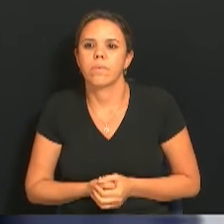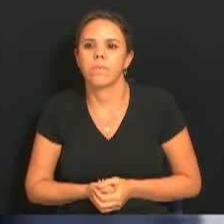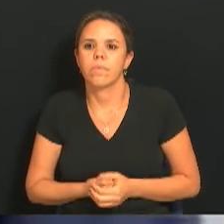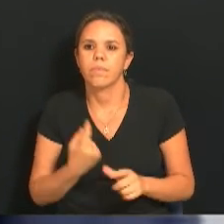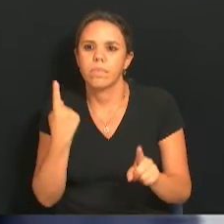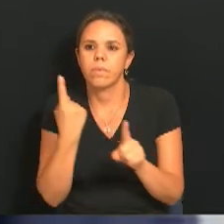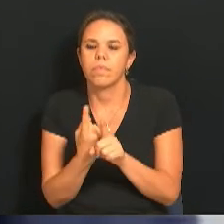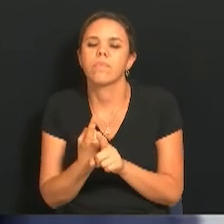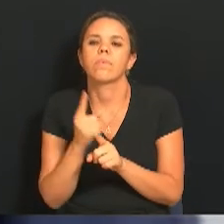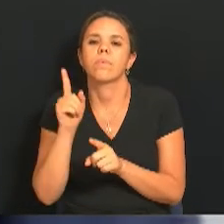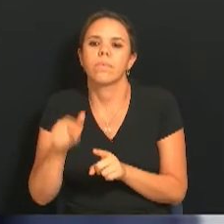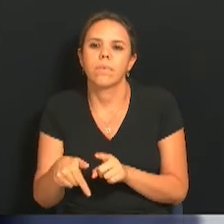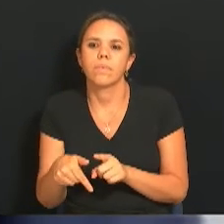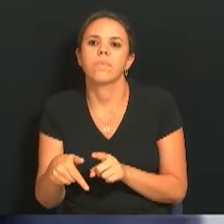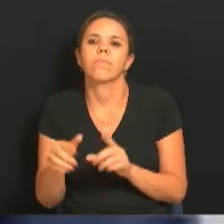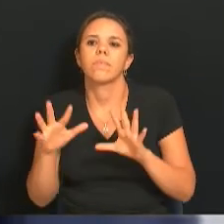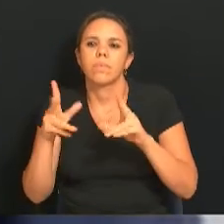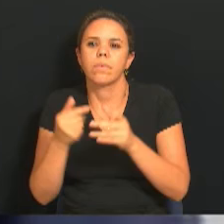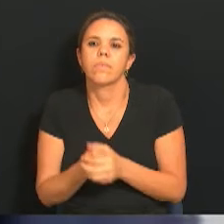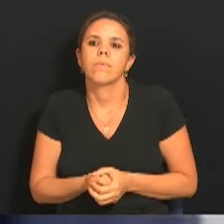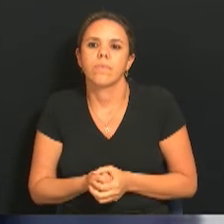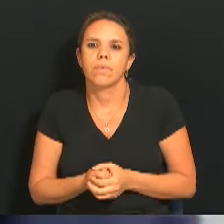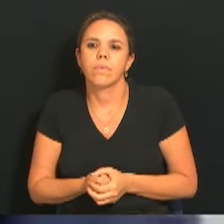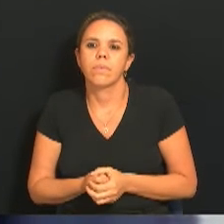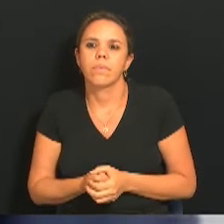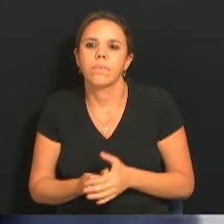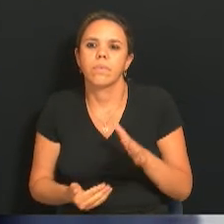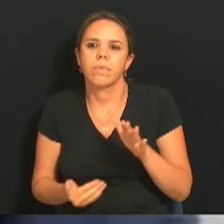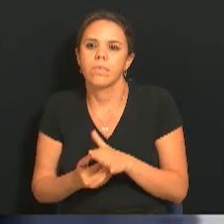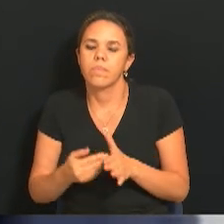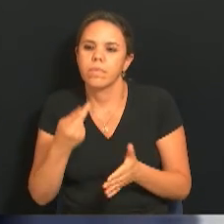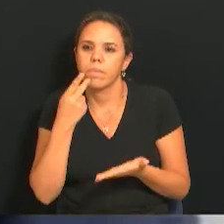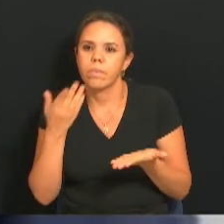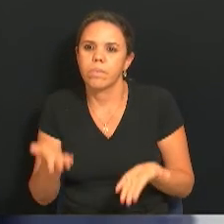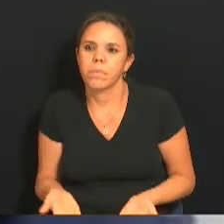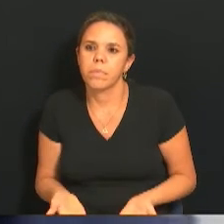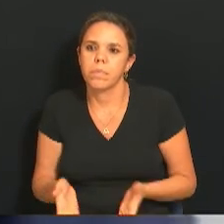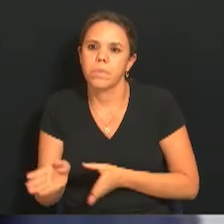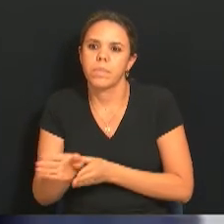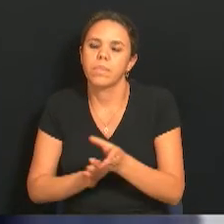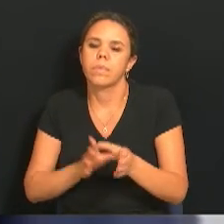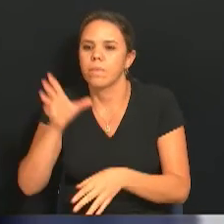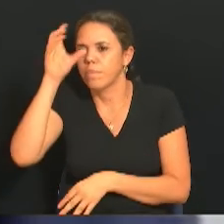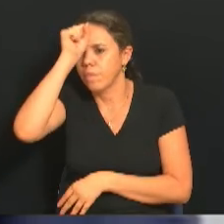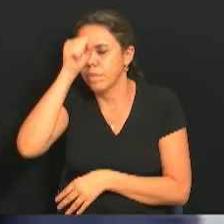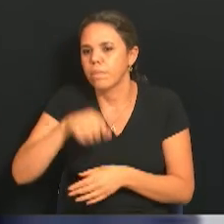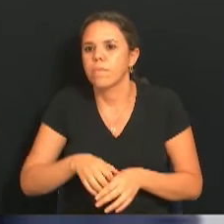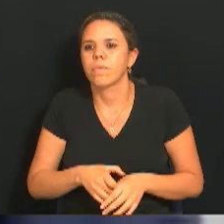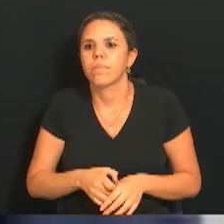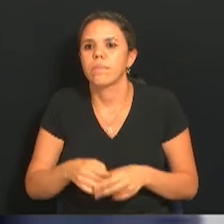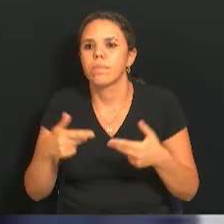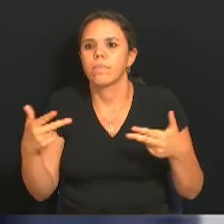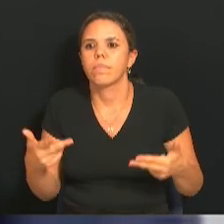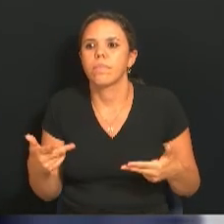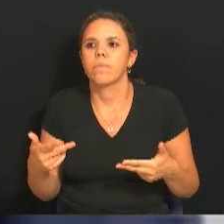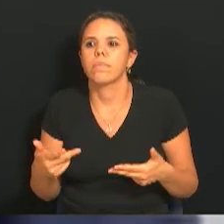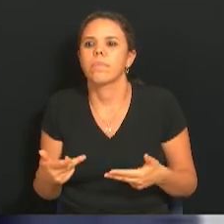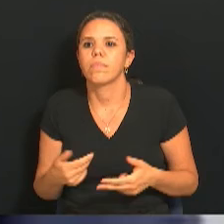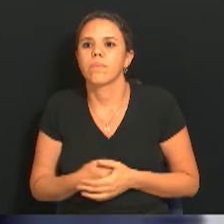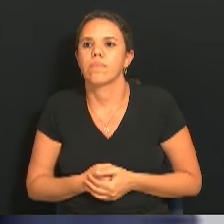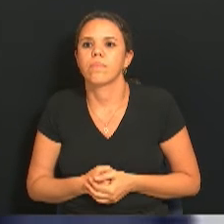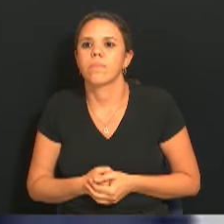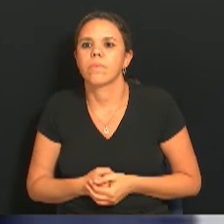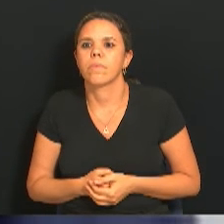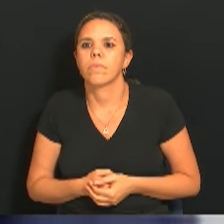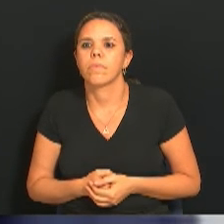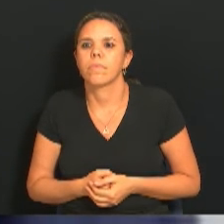ponto comum entre todos nós. Sendo o último por falar aqui, é bom que a gente vai aprendendo muitas coisas com todos que vão falando, mas eu